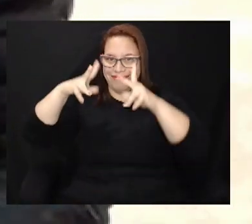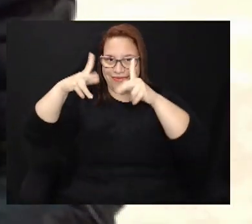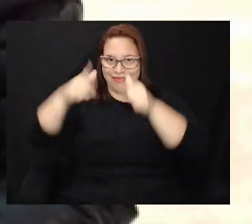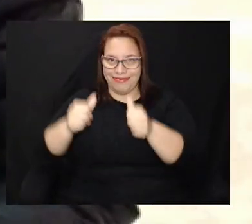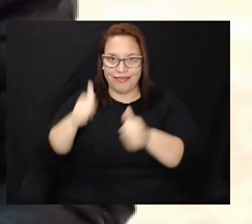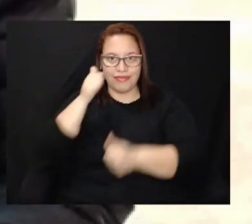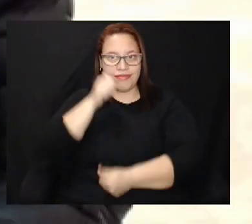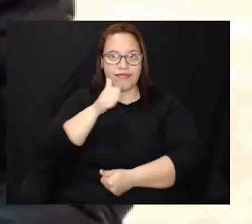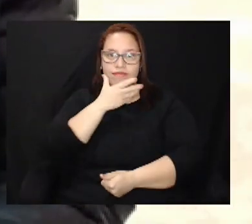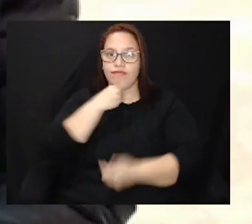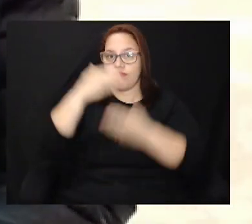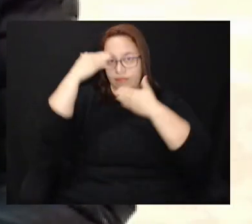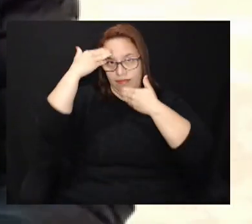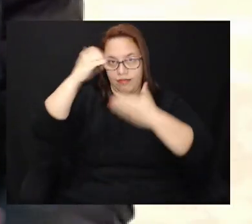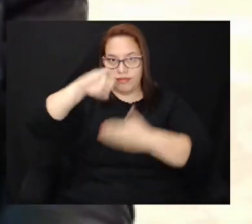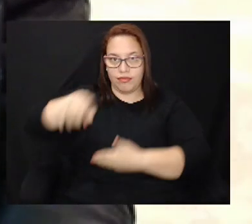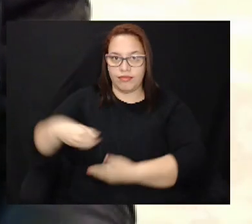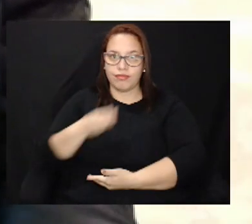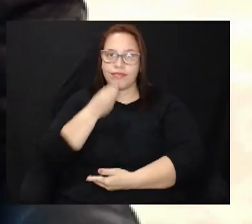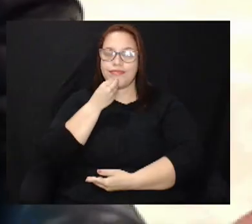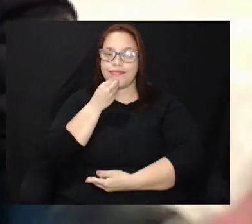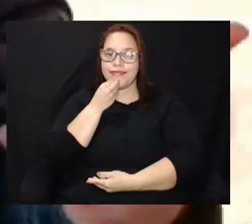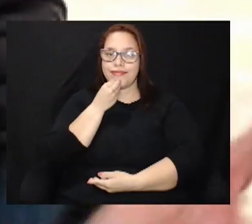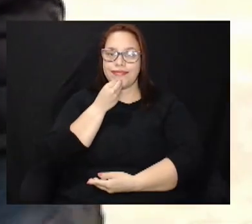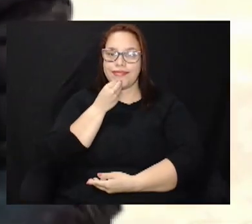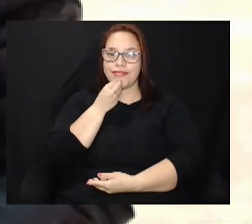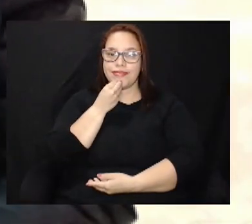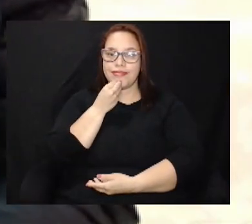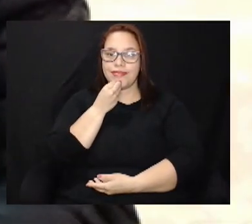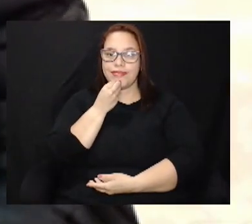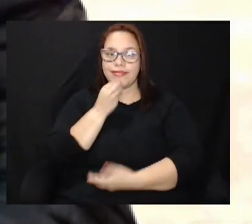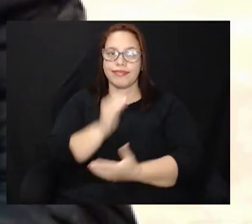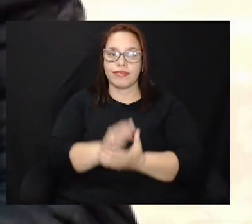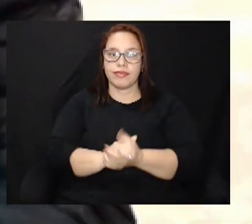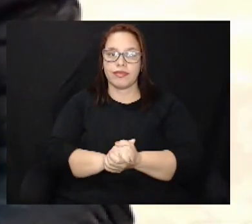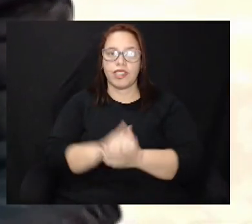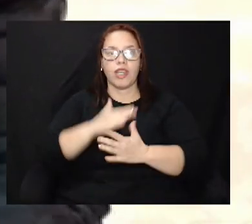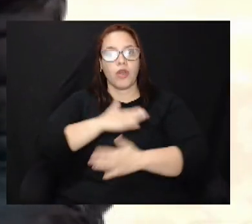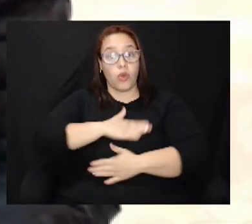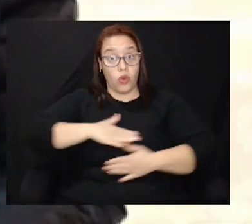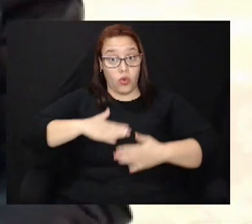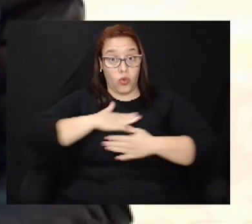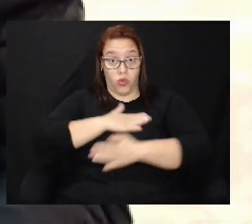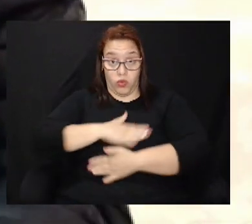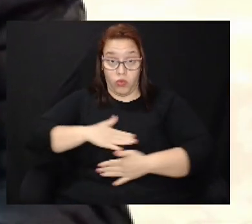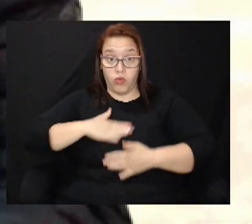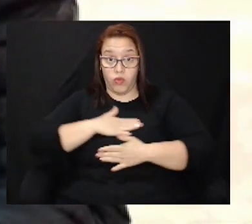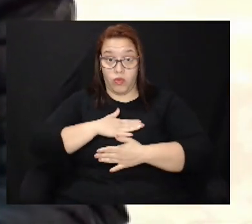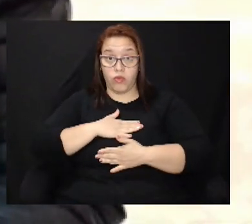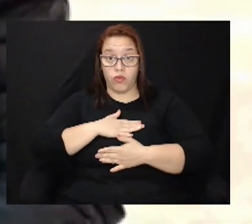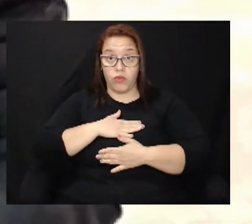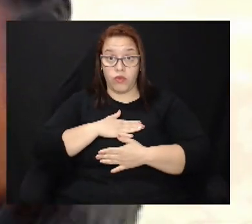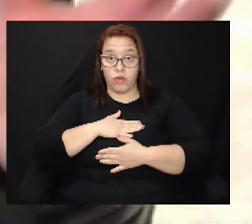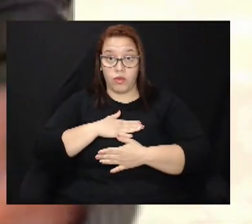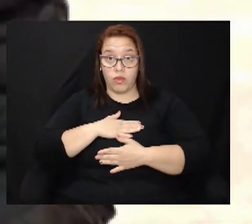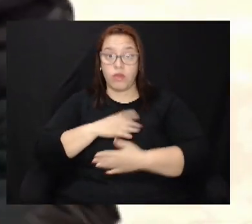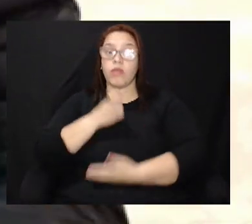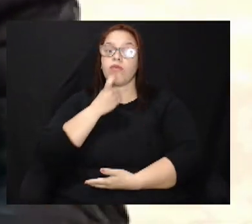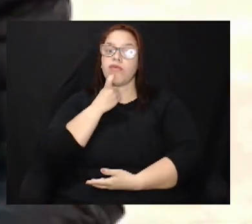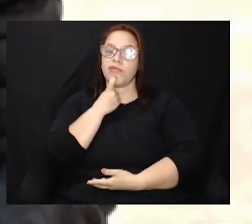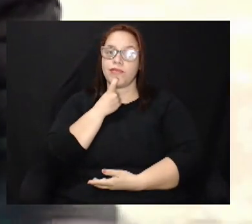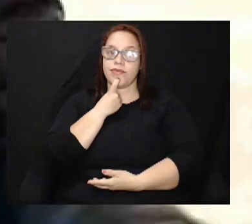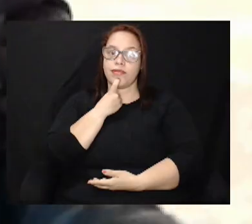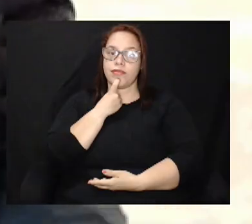pela oportunidade. É com prazer que eu falo à TV de Campinas, cidade